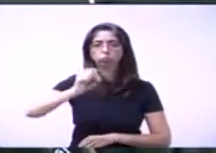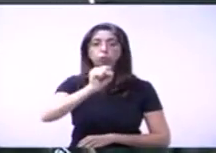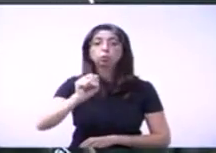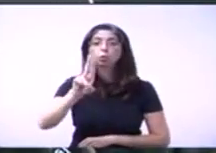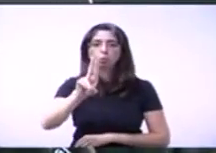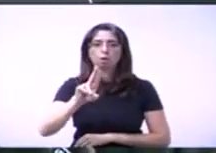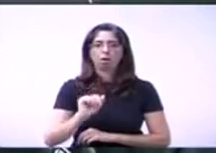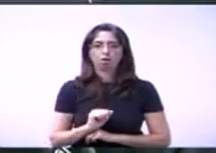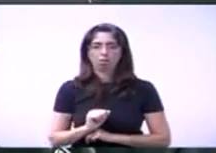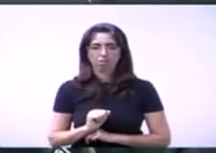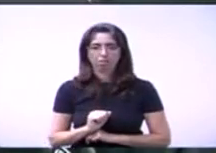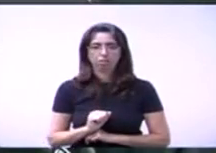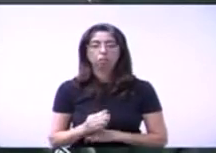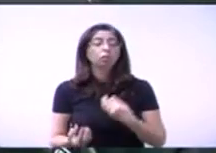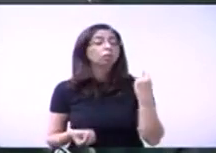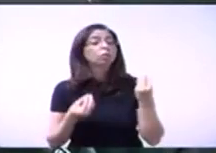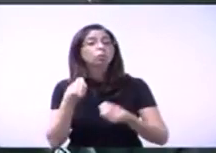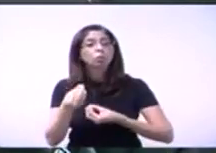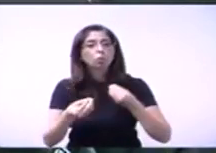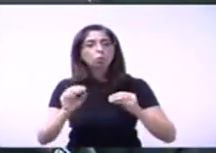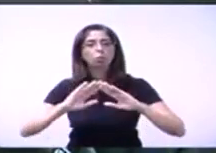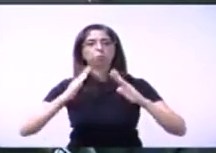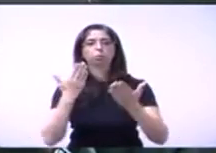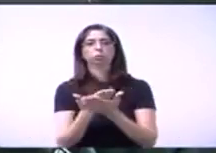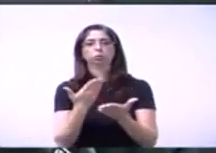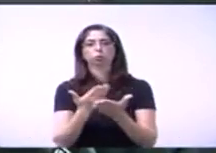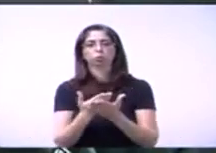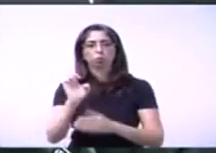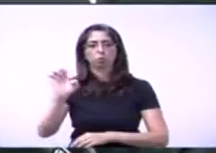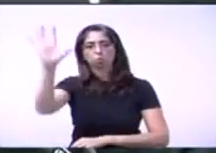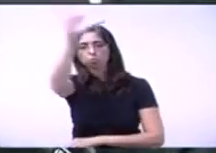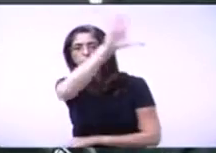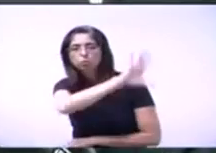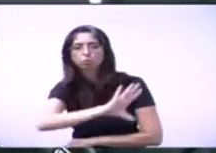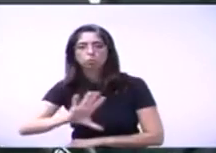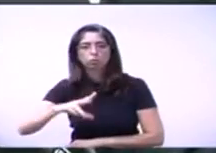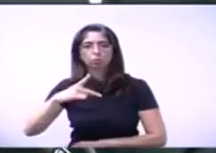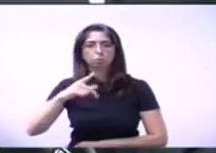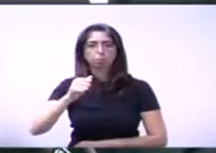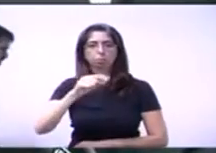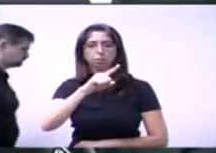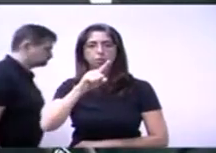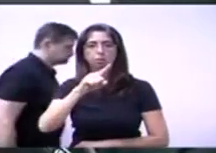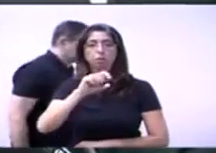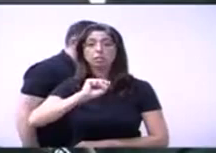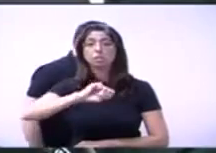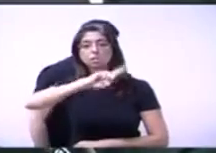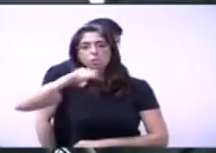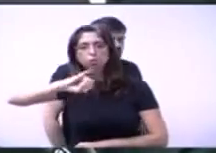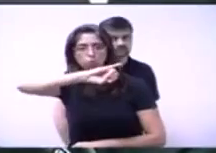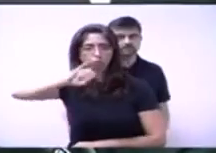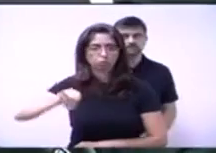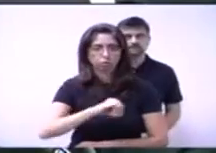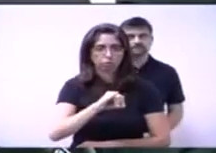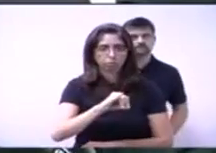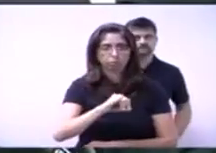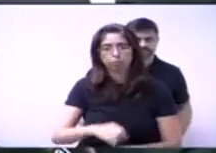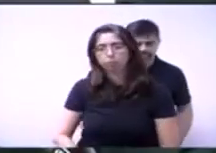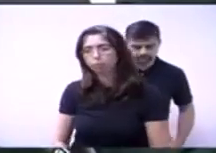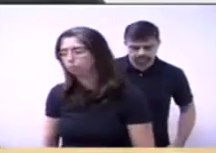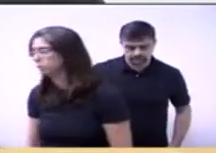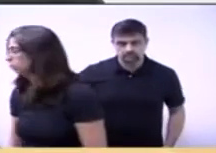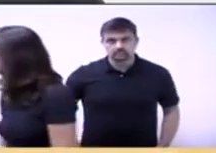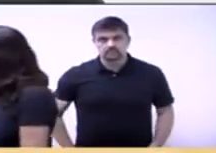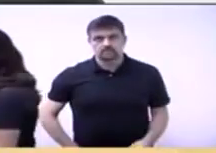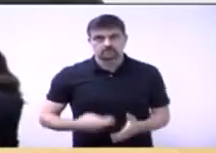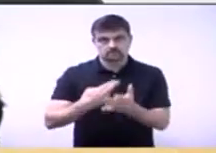quanto à infraestrutura da Escola Estadual do Residencial Pazete, São José. Os requerimentos